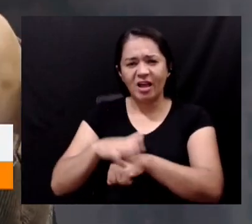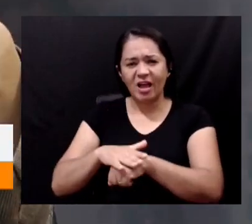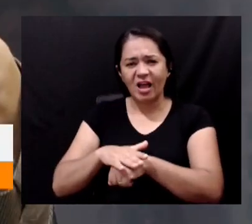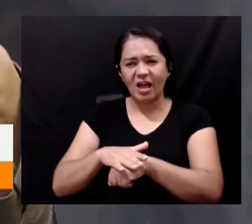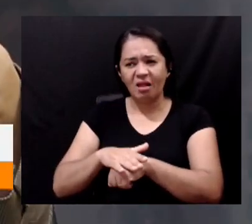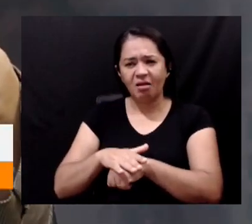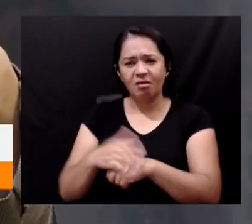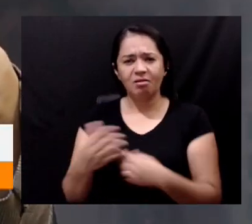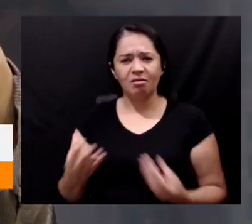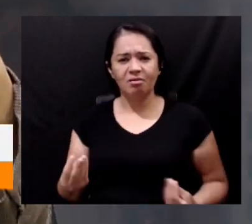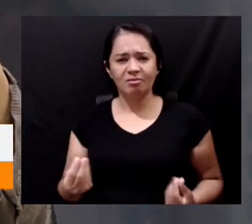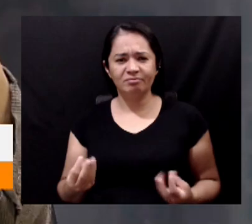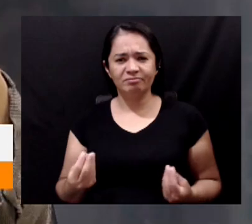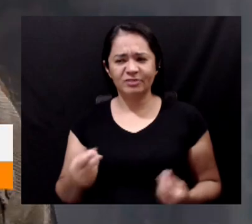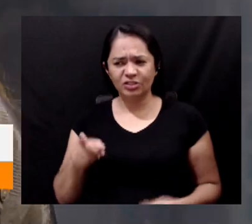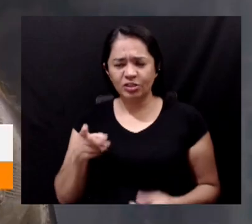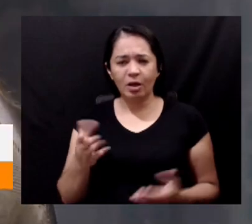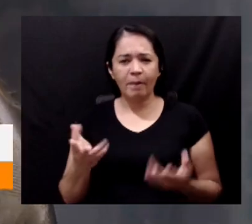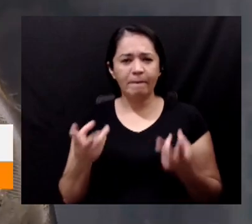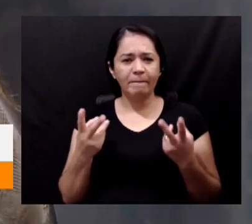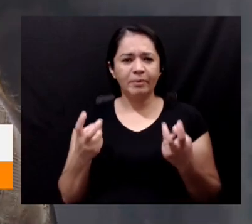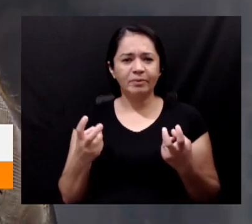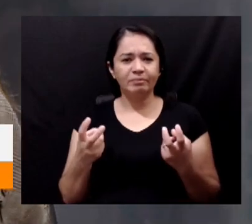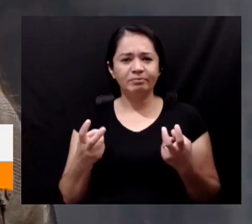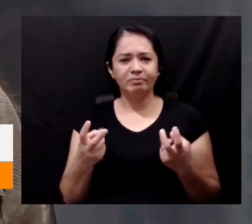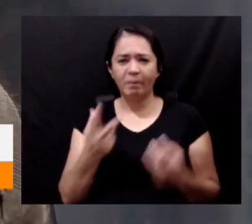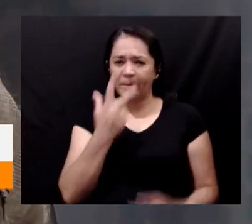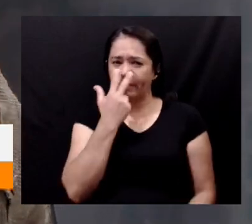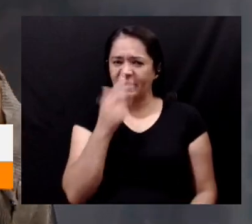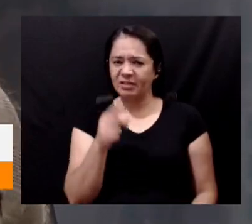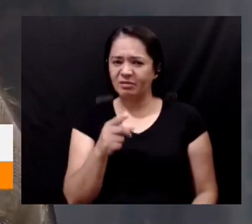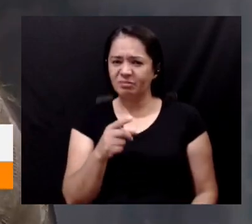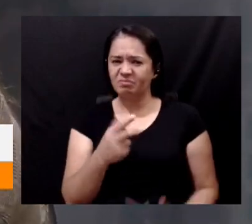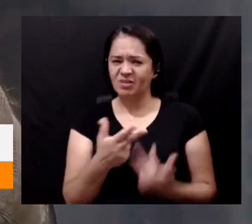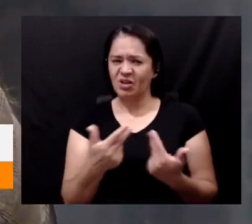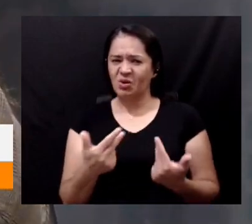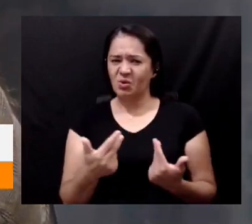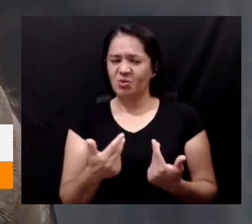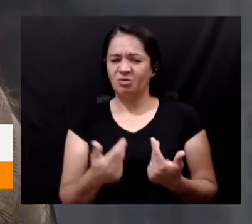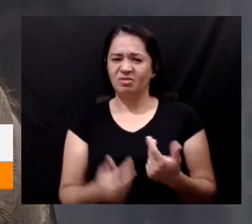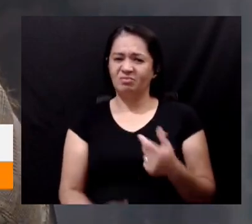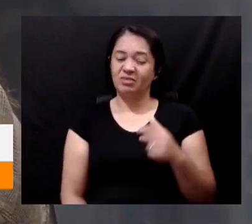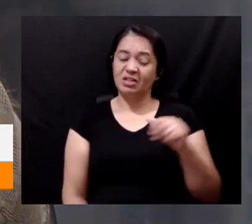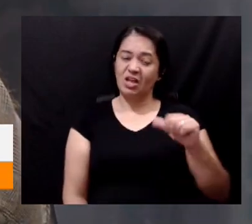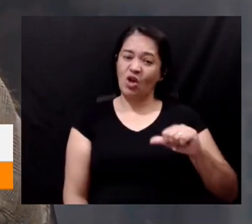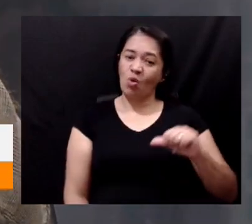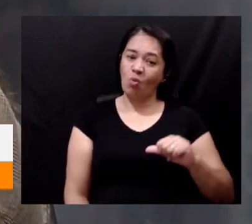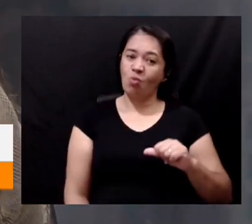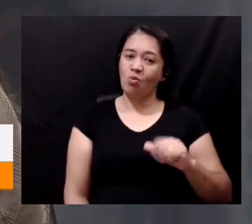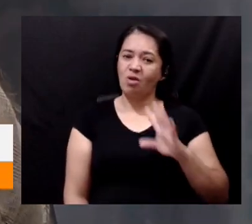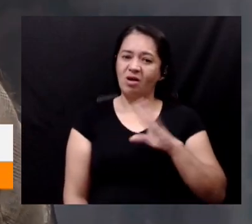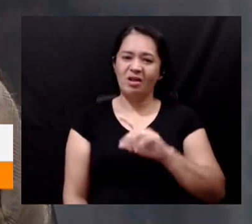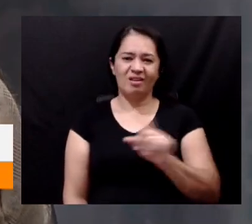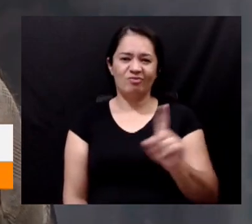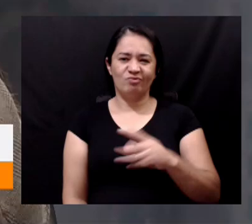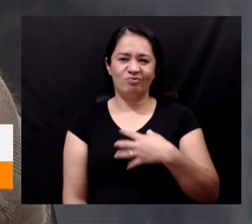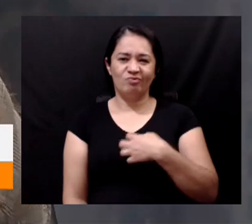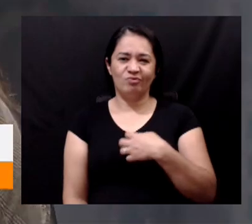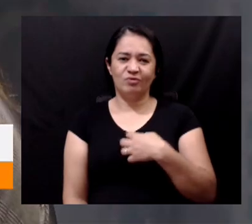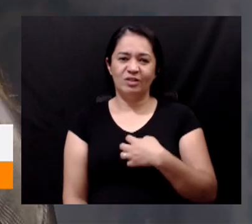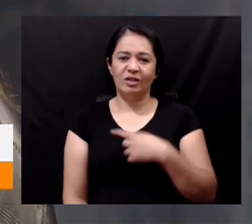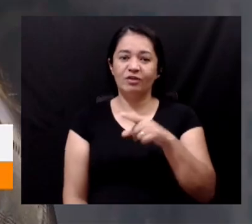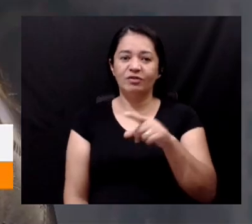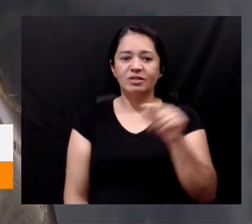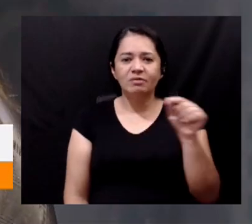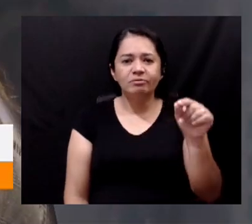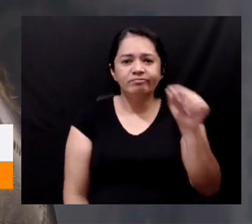você não parece que isso é uma coisa muito interessante, não é muito legal esse Ir jeito, né. pontuando, Você ir né. pontuando cada